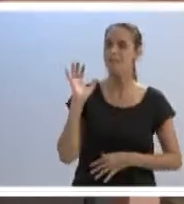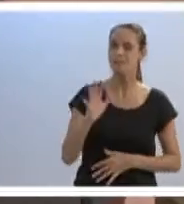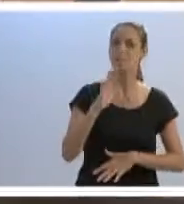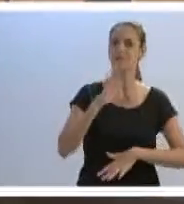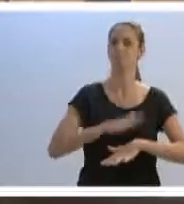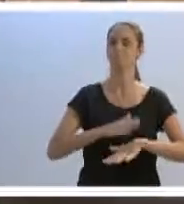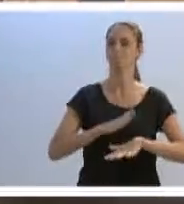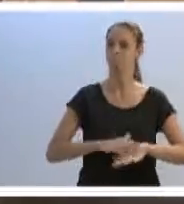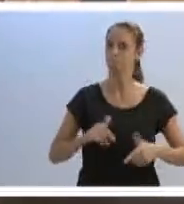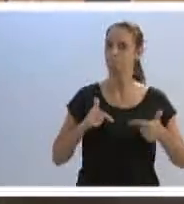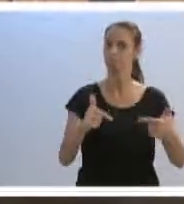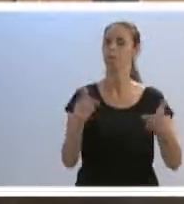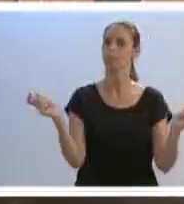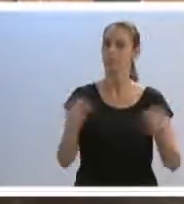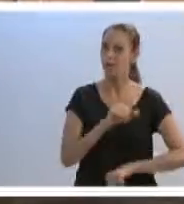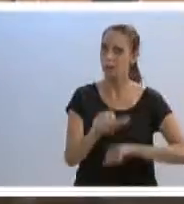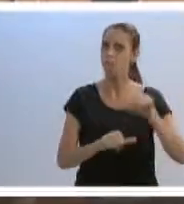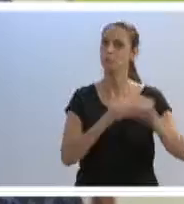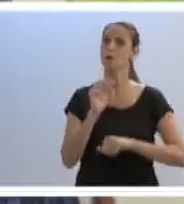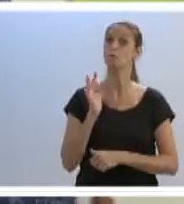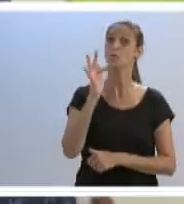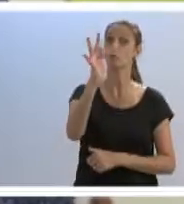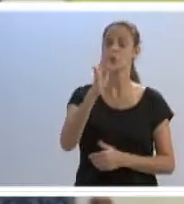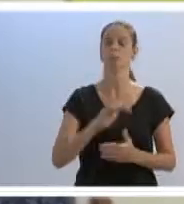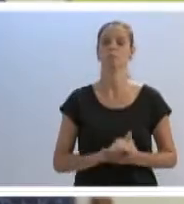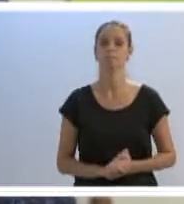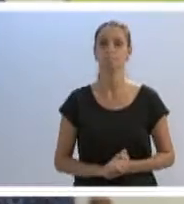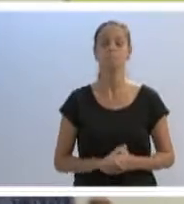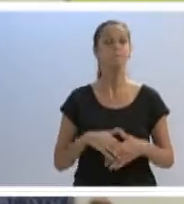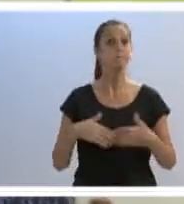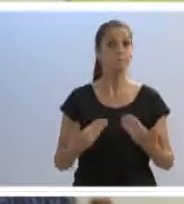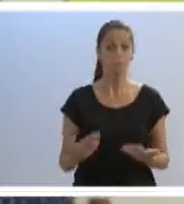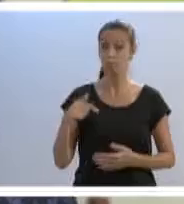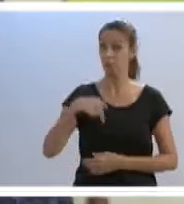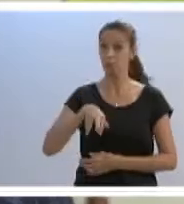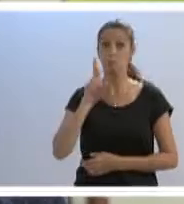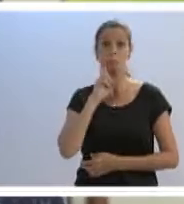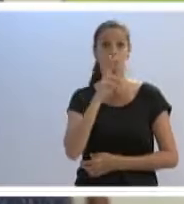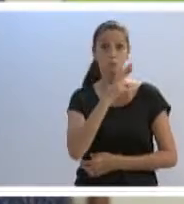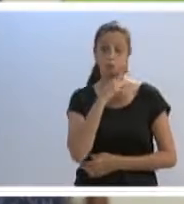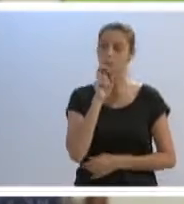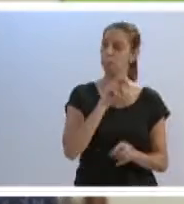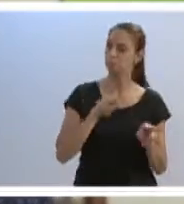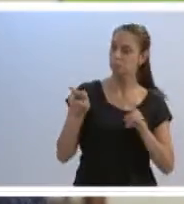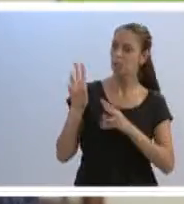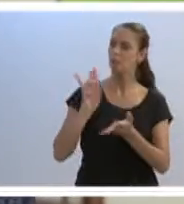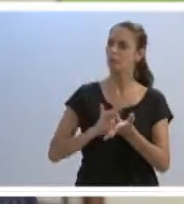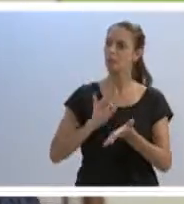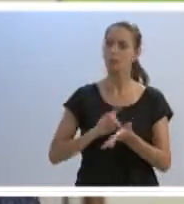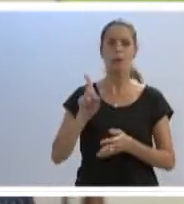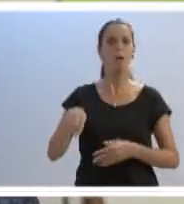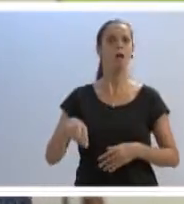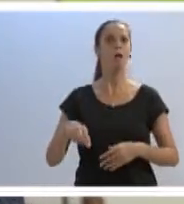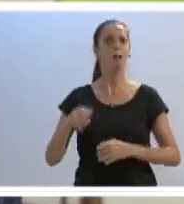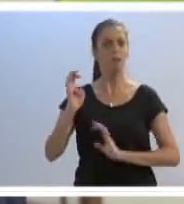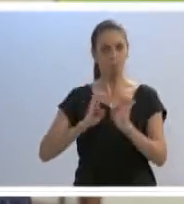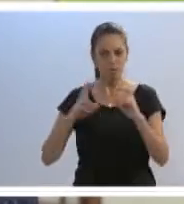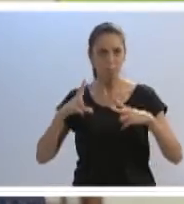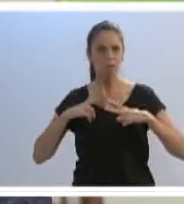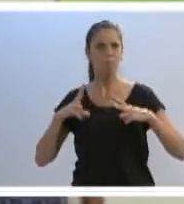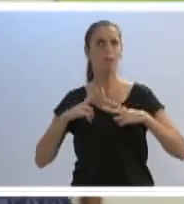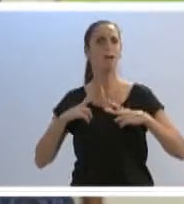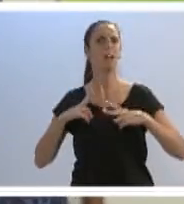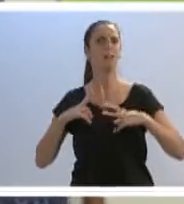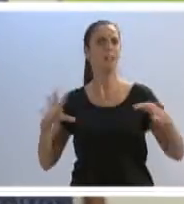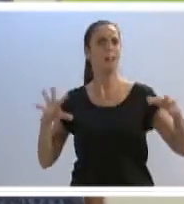essa podem fazer a diferença no futuro. E aqui a gente viu um caso muito interessante, que é quando a iniciativa privada também abraça esses